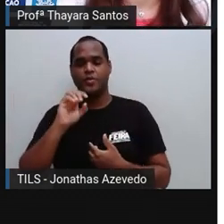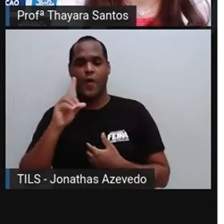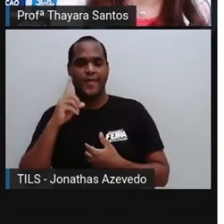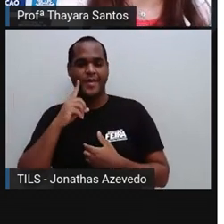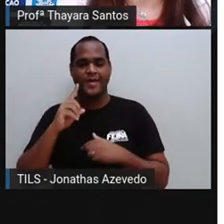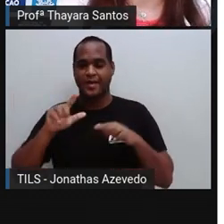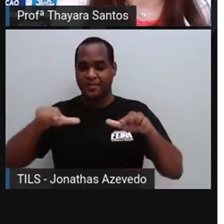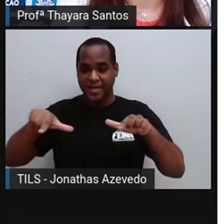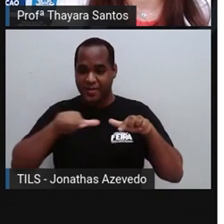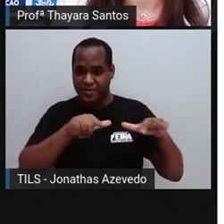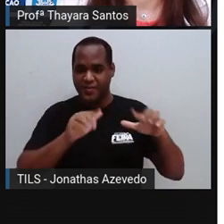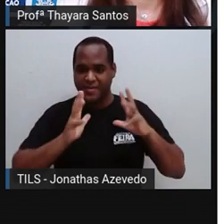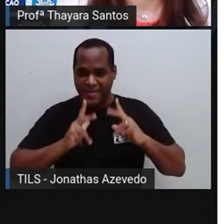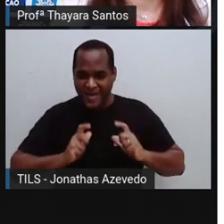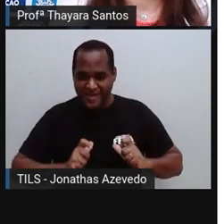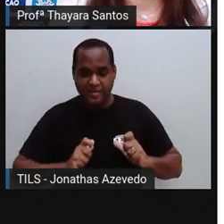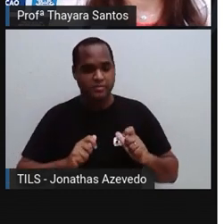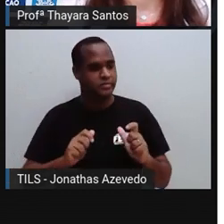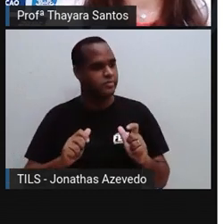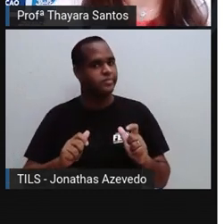coisa altamente corrosiva.